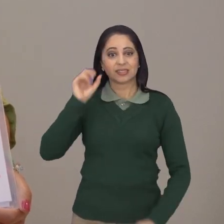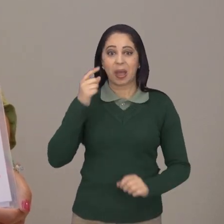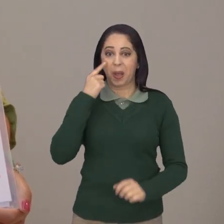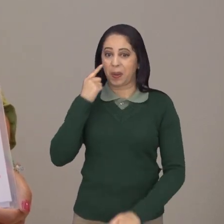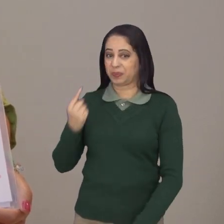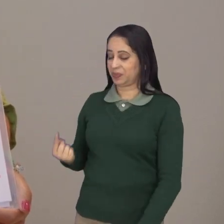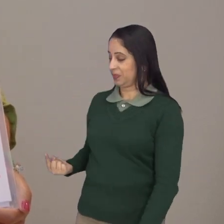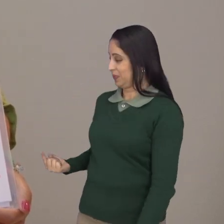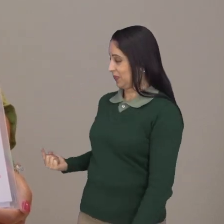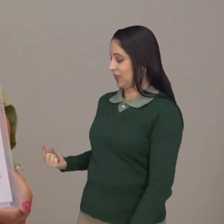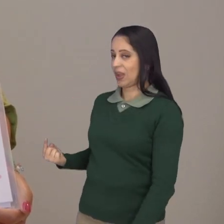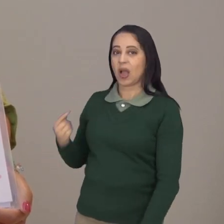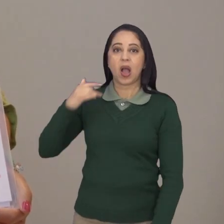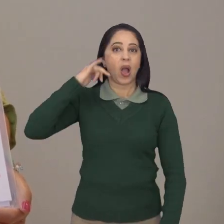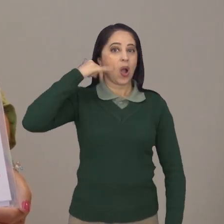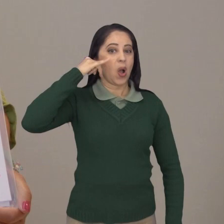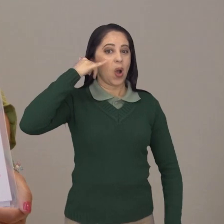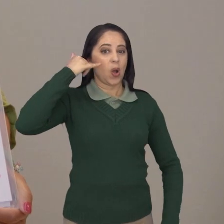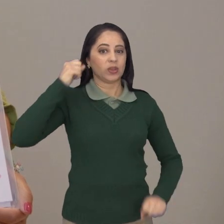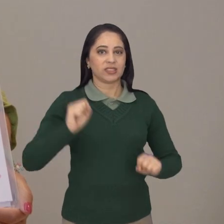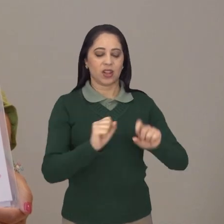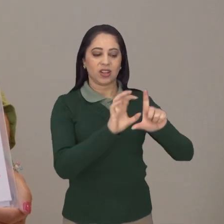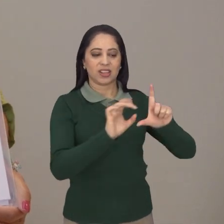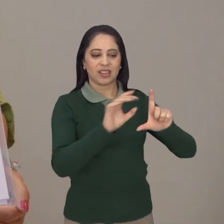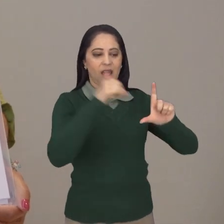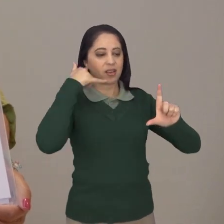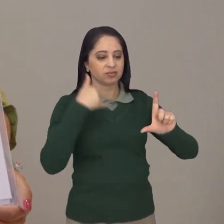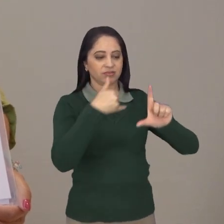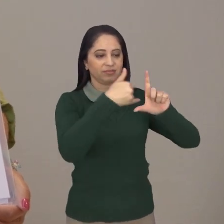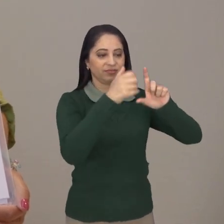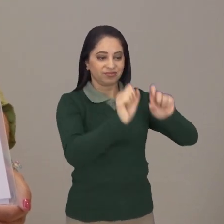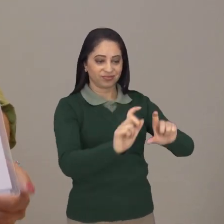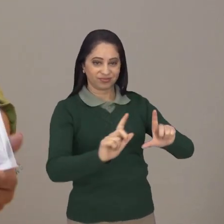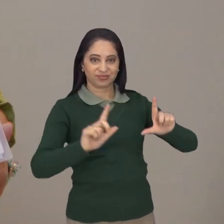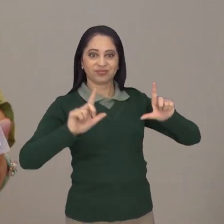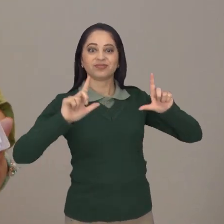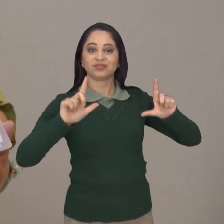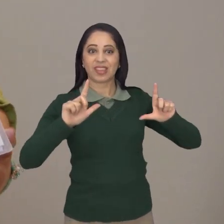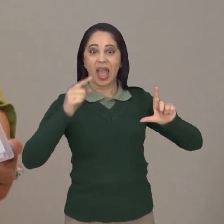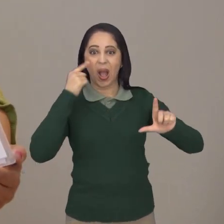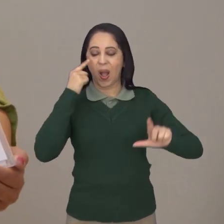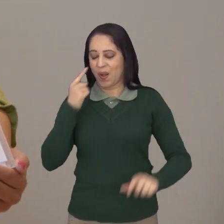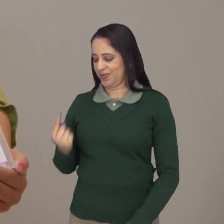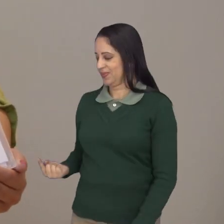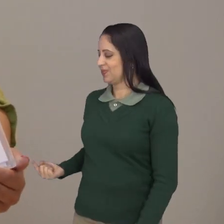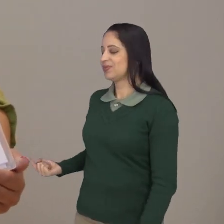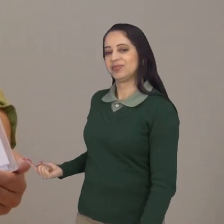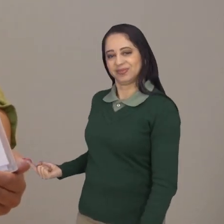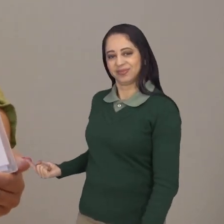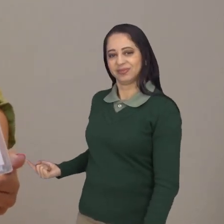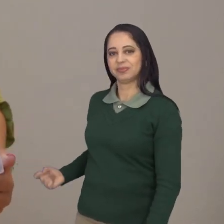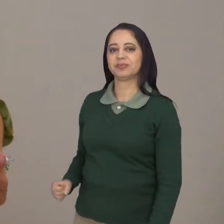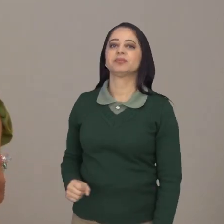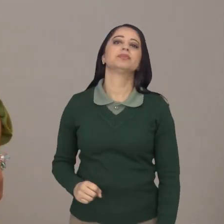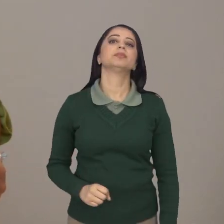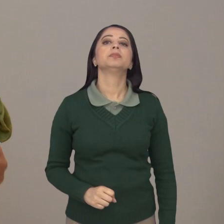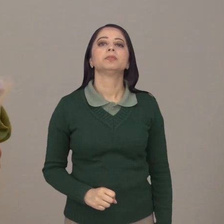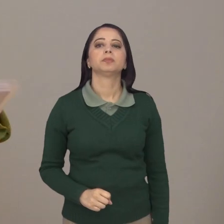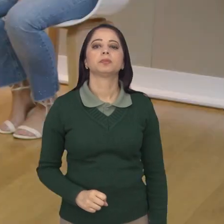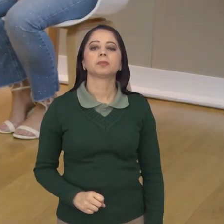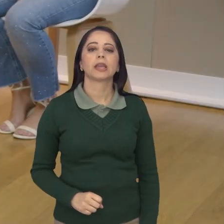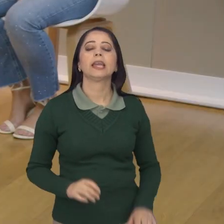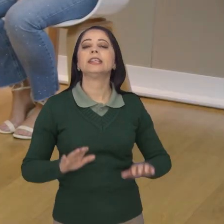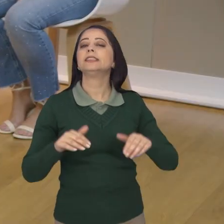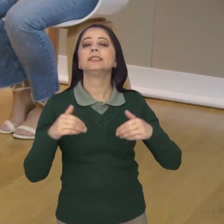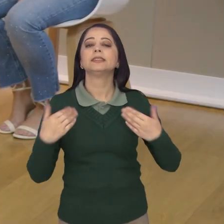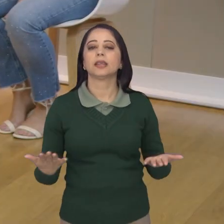Basta mirar a câmera do seu celular para o QR Code que está aparecendo aqui no cantinho da sua tela. Doutora, quando a